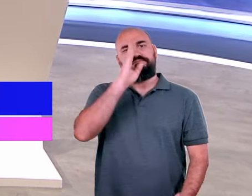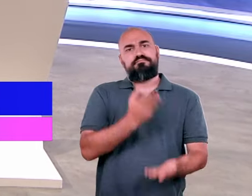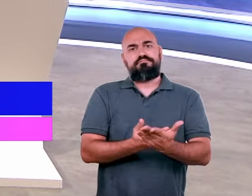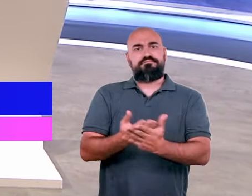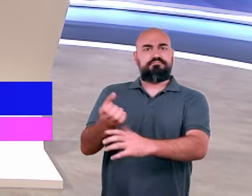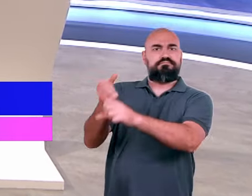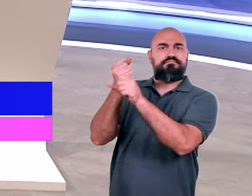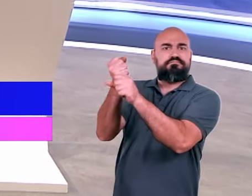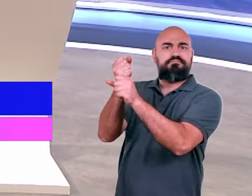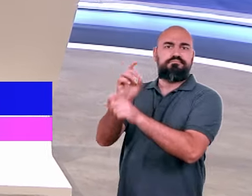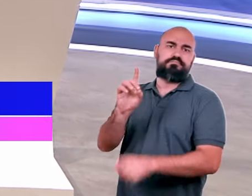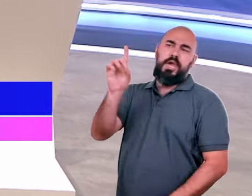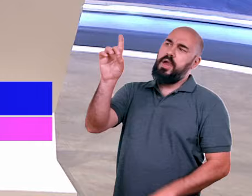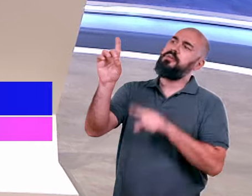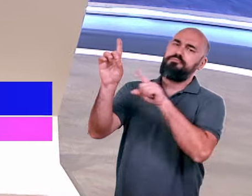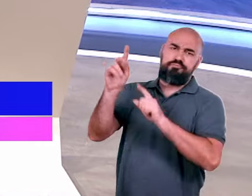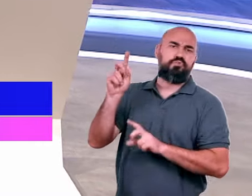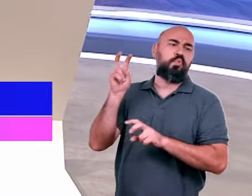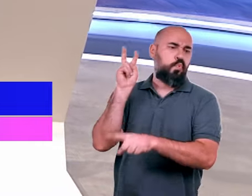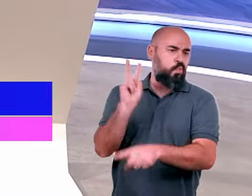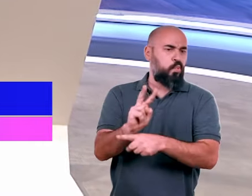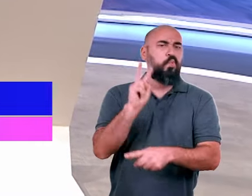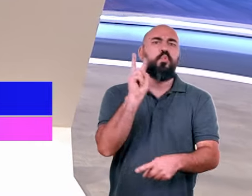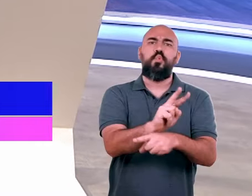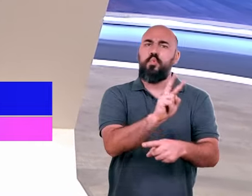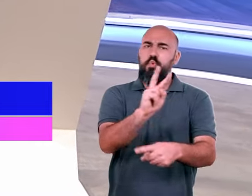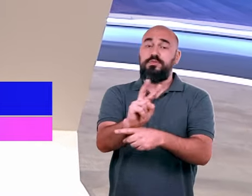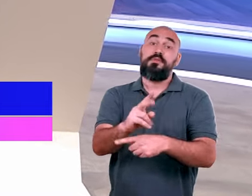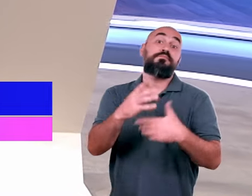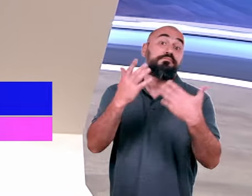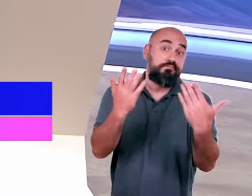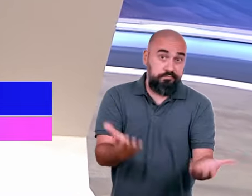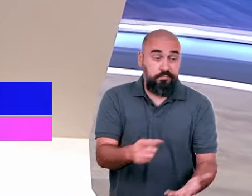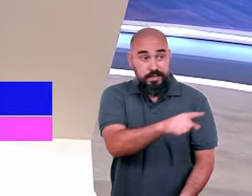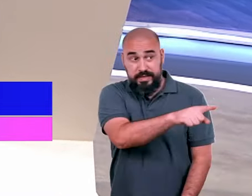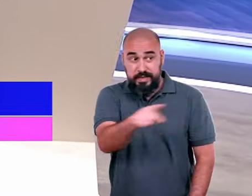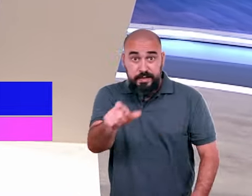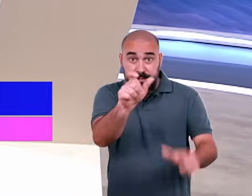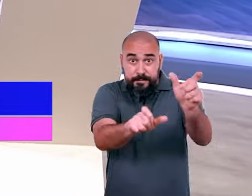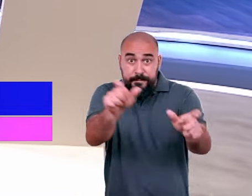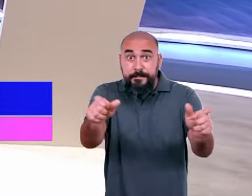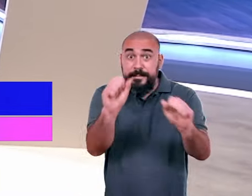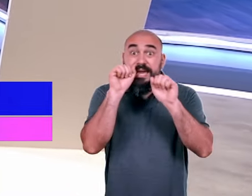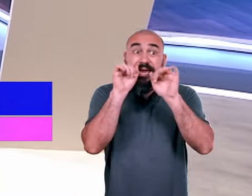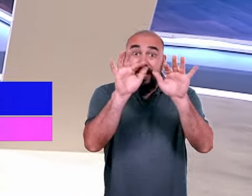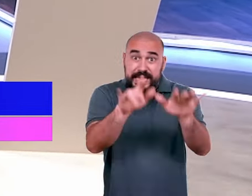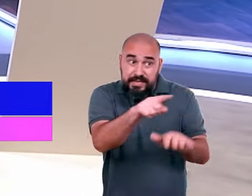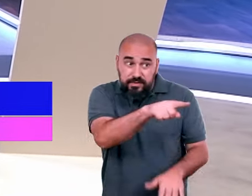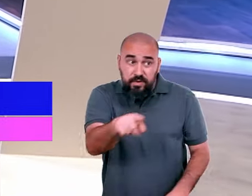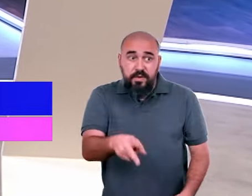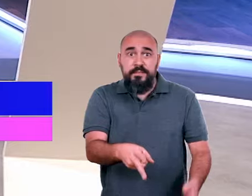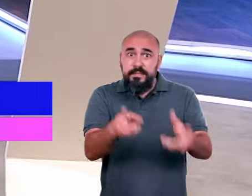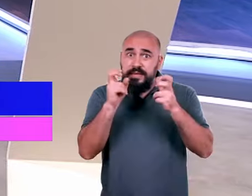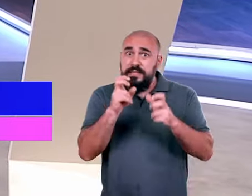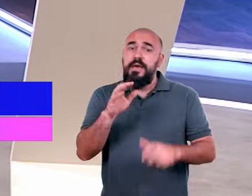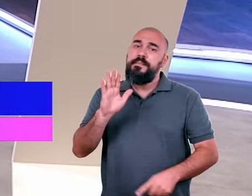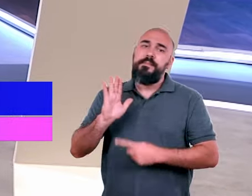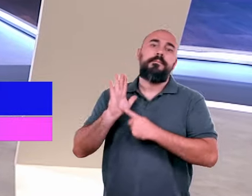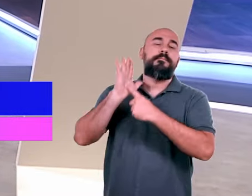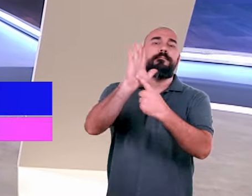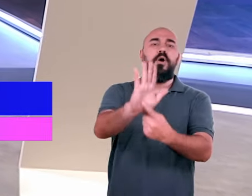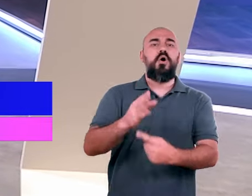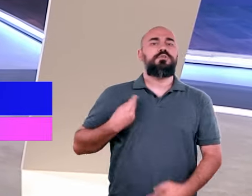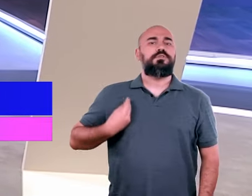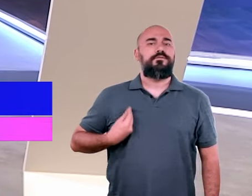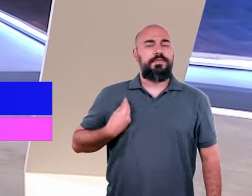esse Deus está cuidando de todas as coisas. Então, Deus se revela por meio das bênçãos que Ele dá. Veja isso